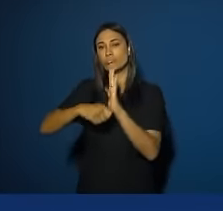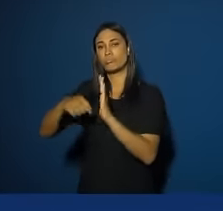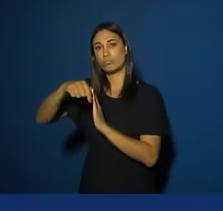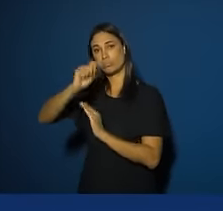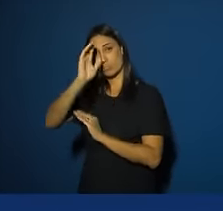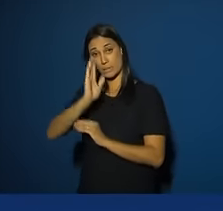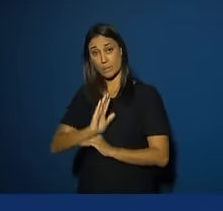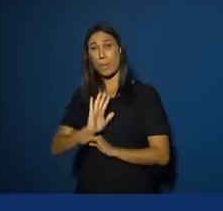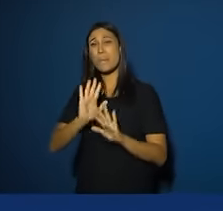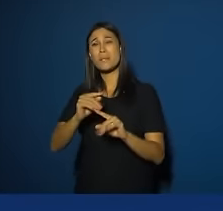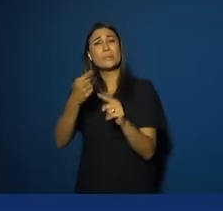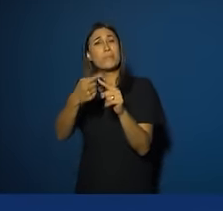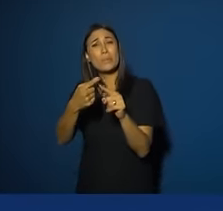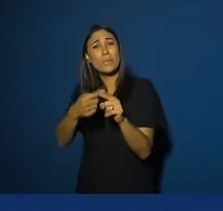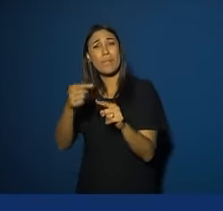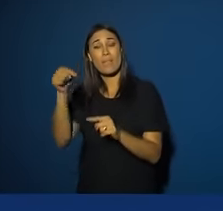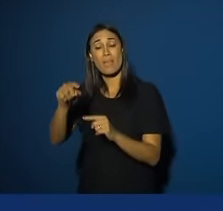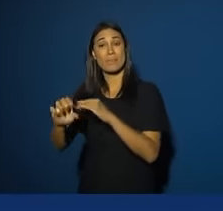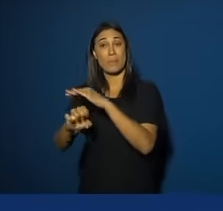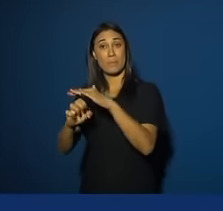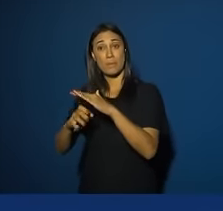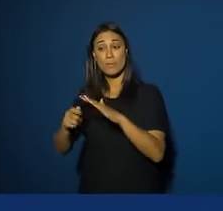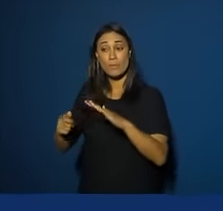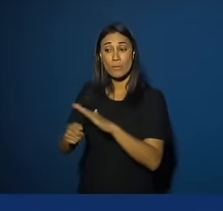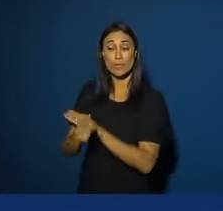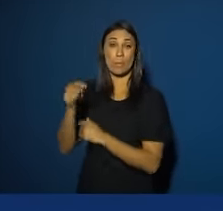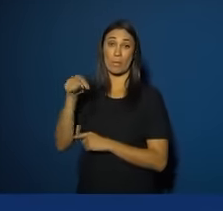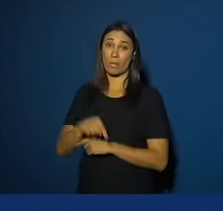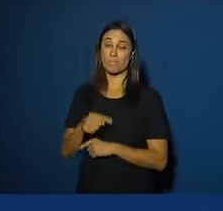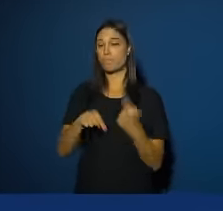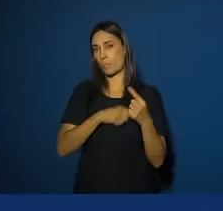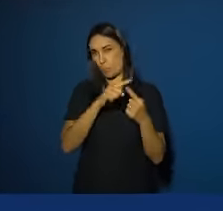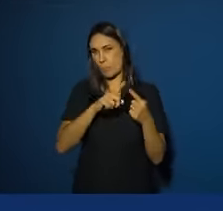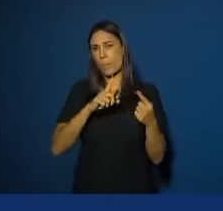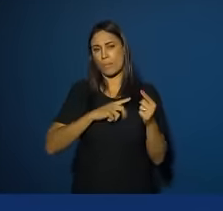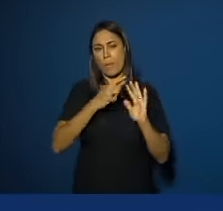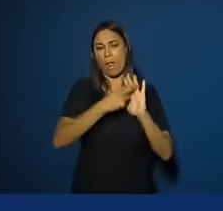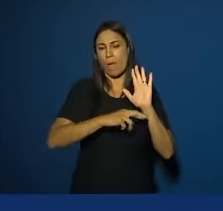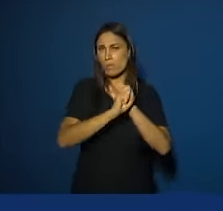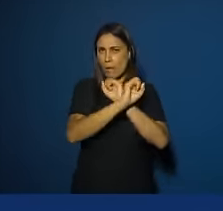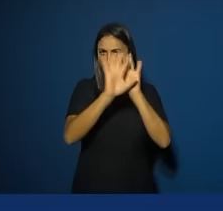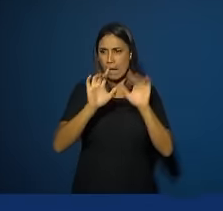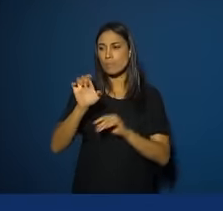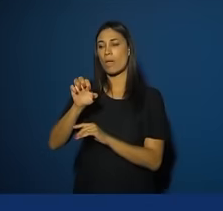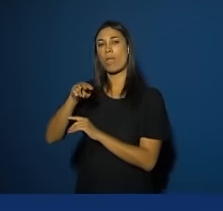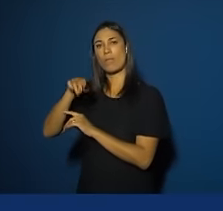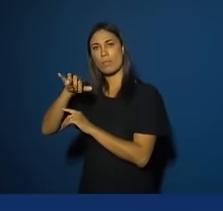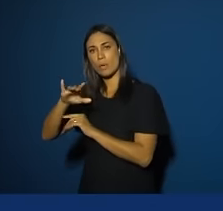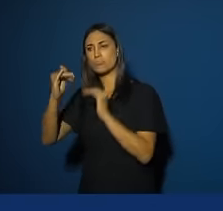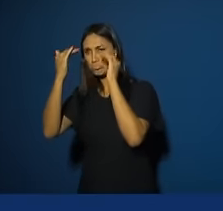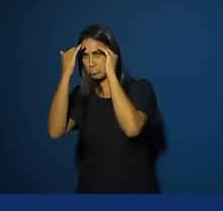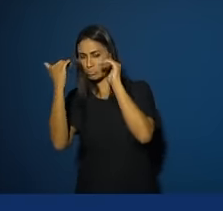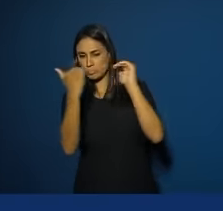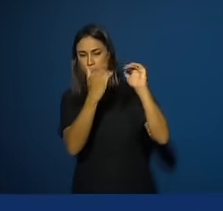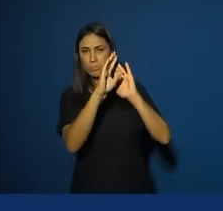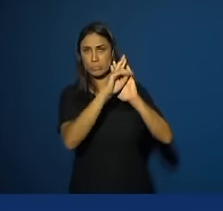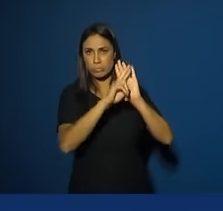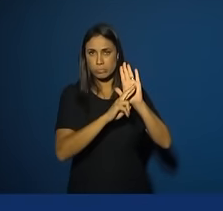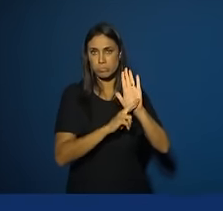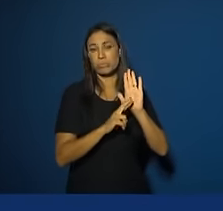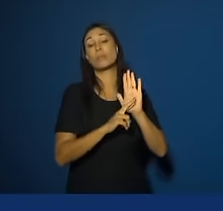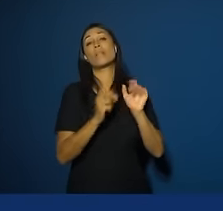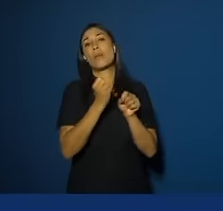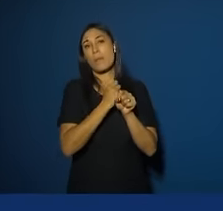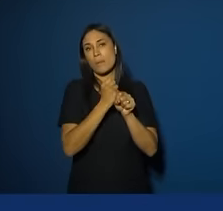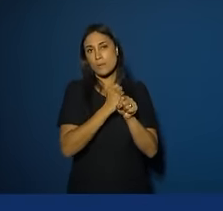Brasil mas por que que a state GD fez o investimento aqui primeiro temos regras Claras anel segue esse esse padrão há vários anos